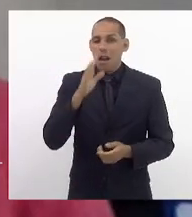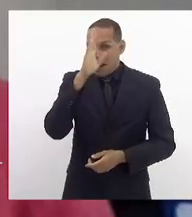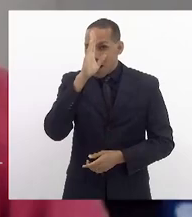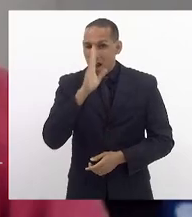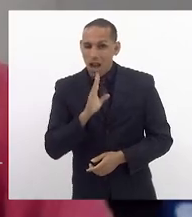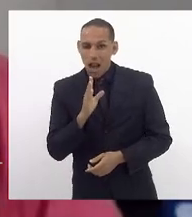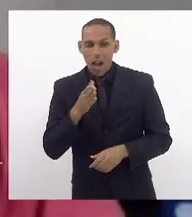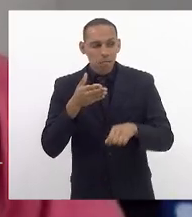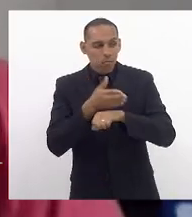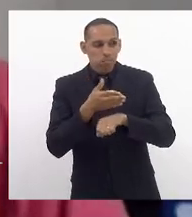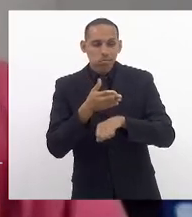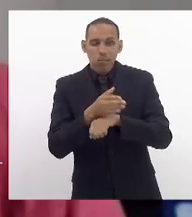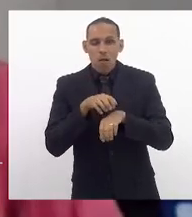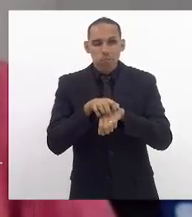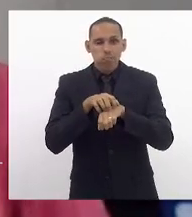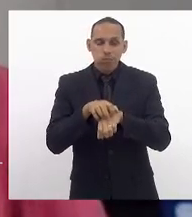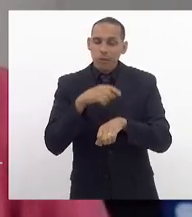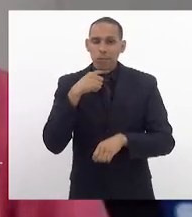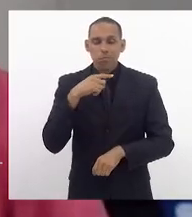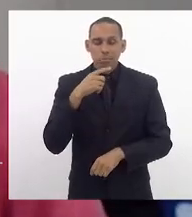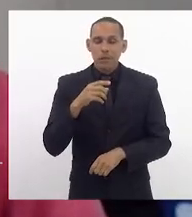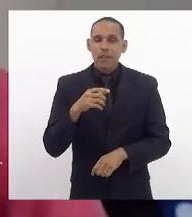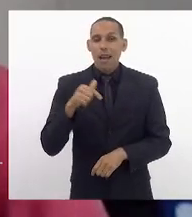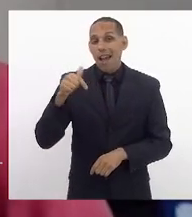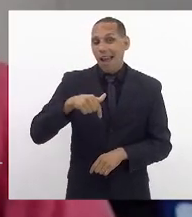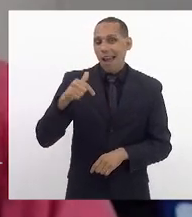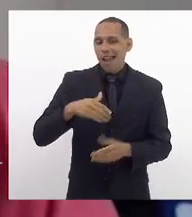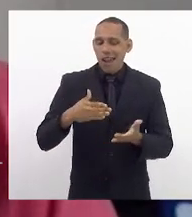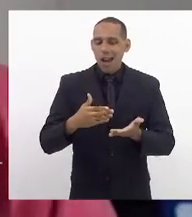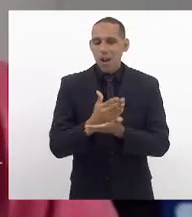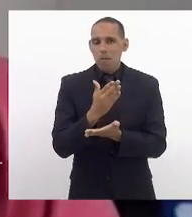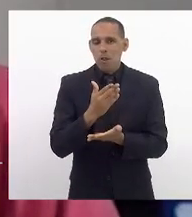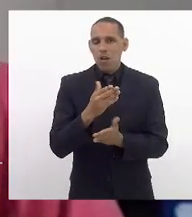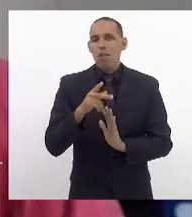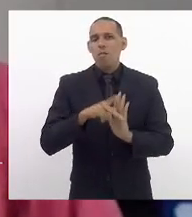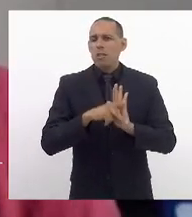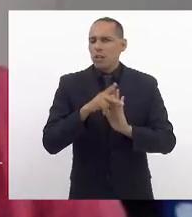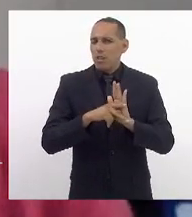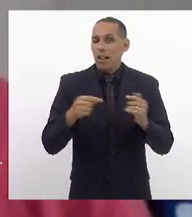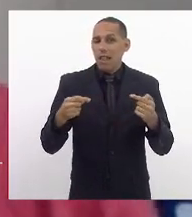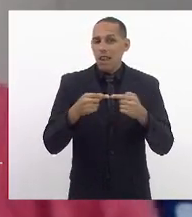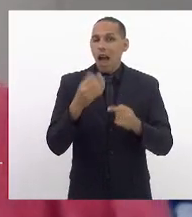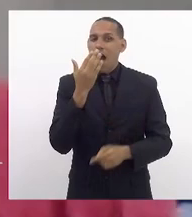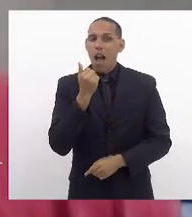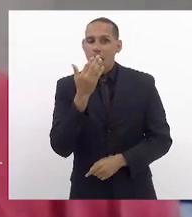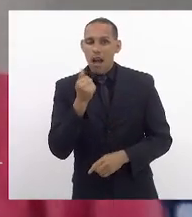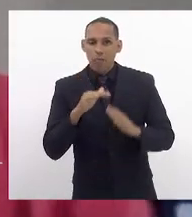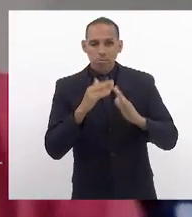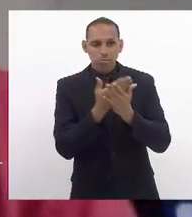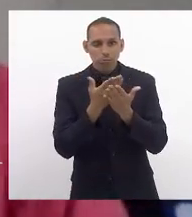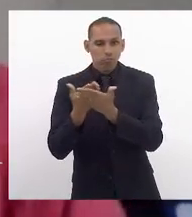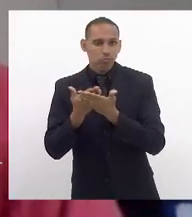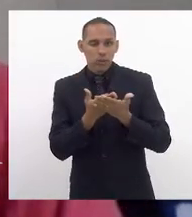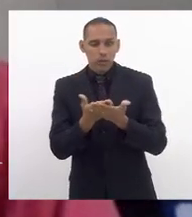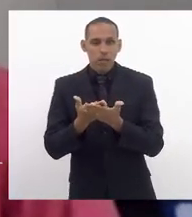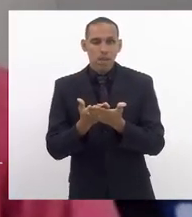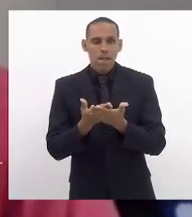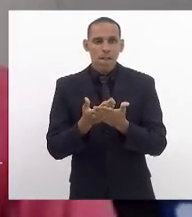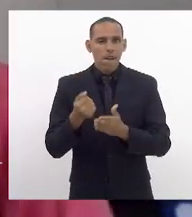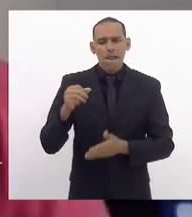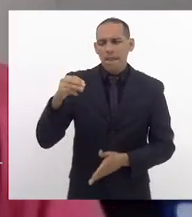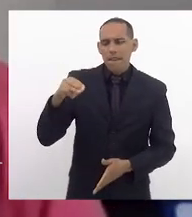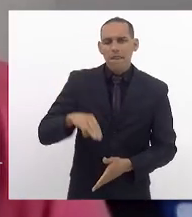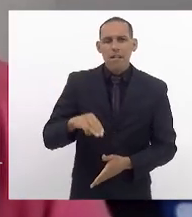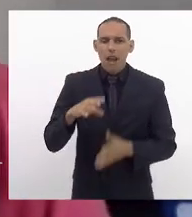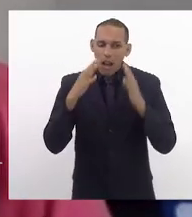aconteça. Aprovamos aqui nessa casa recentemente um projeto de lei sobre alimentação escolar, que quem não se atentou,